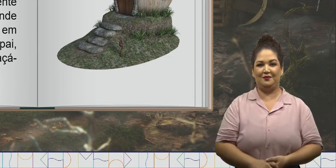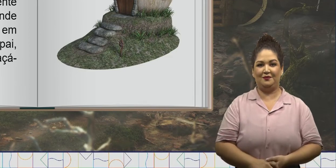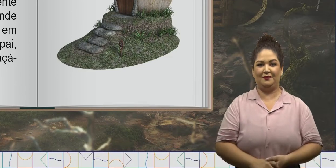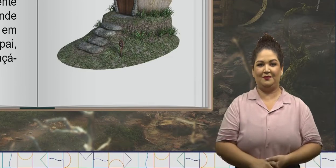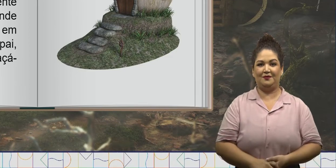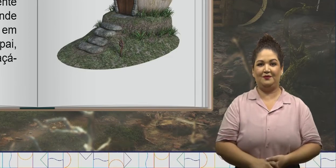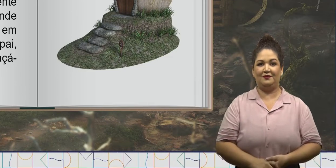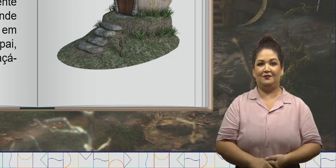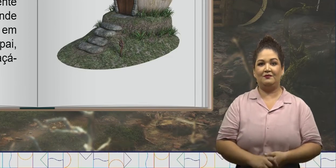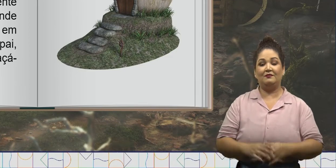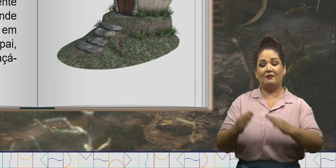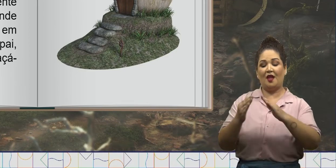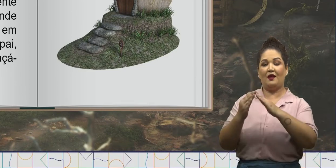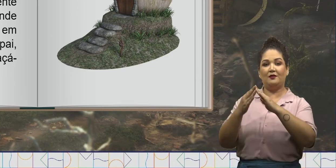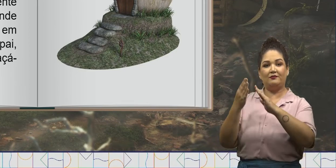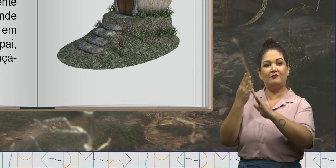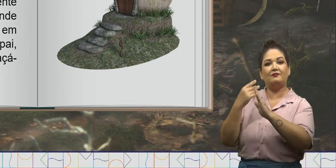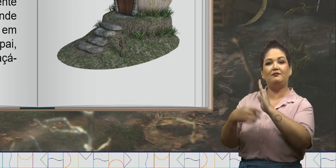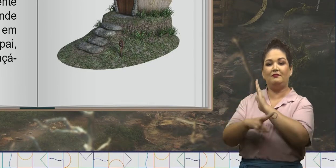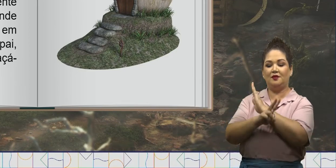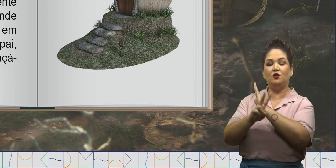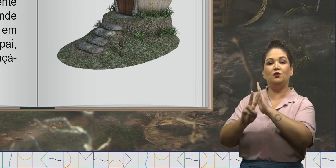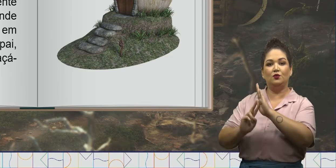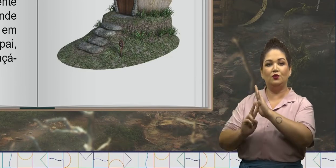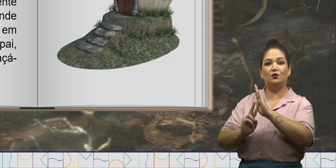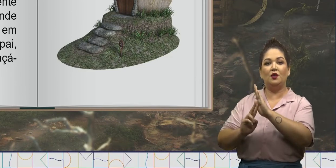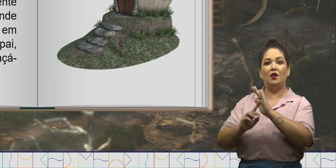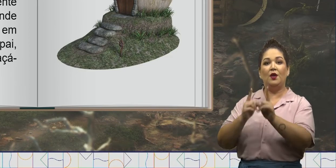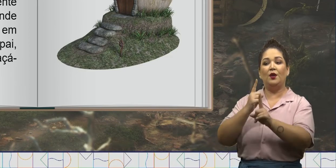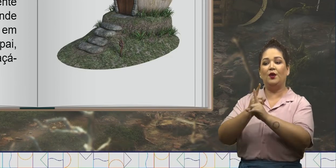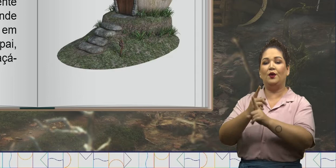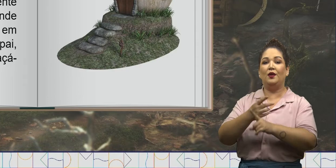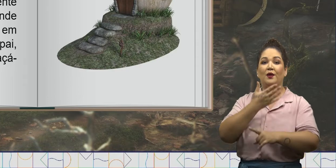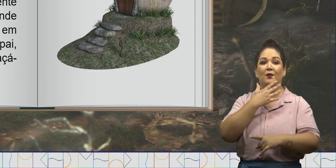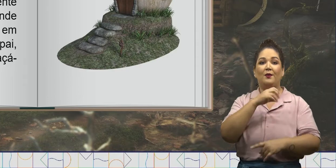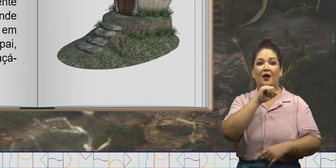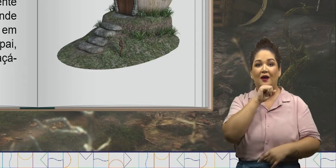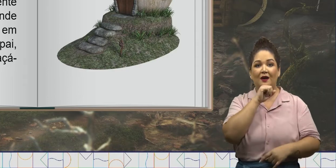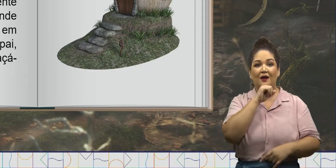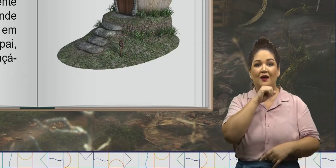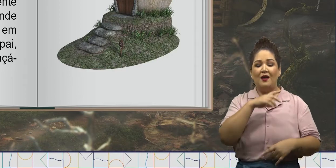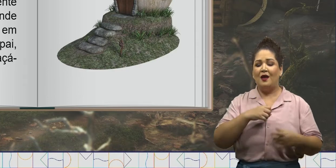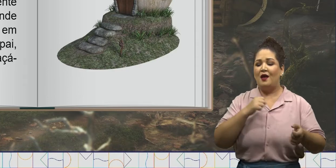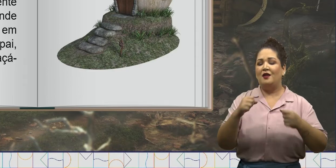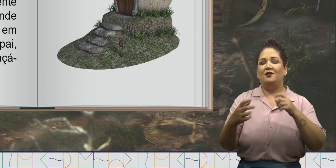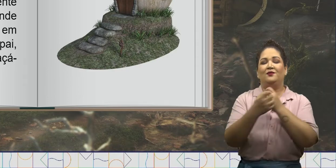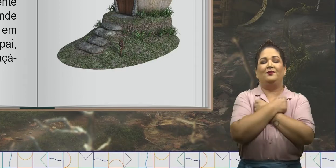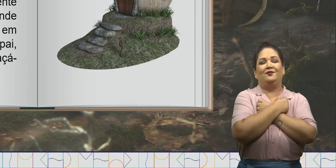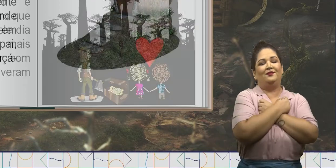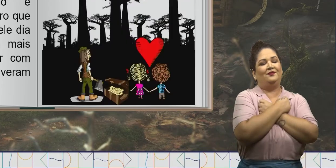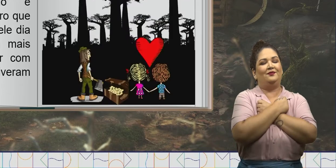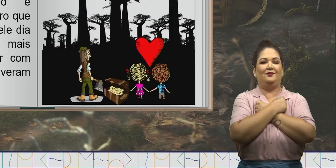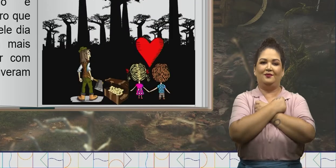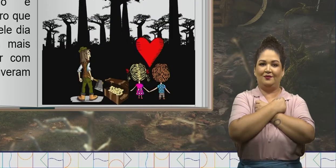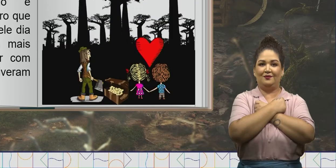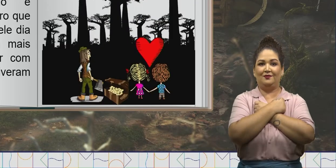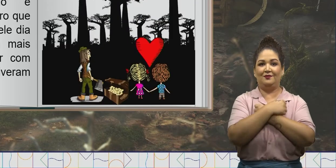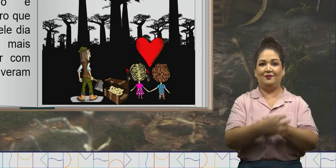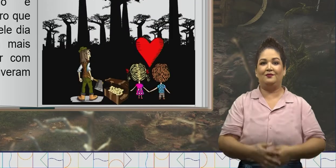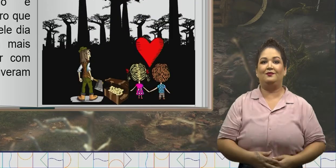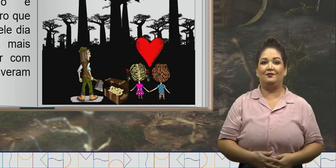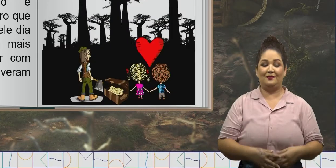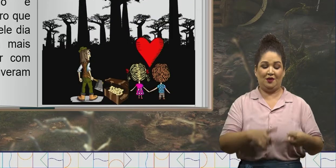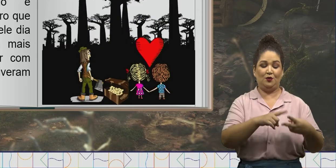onde viviam. Ao entrarem em casa, encontraram o pai, que correu para abraçá-los. Os